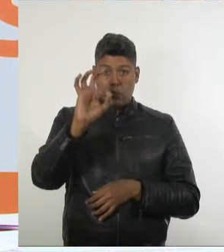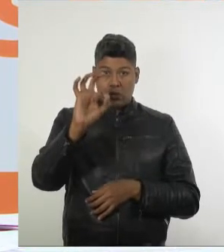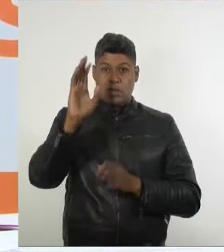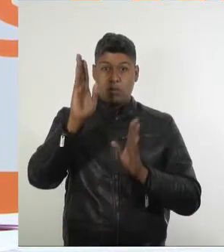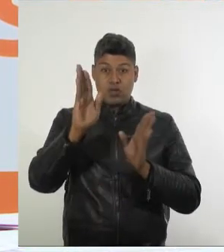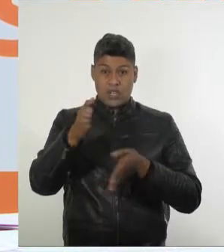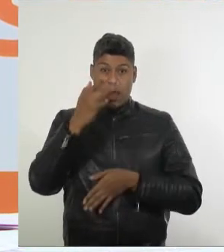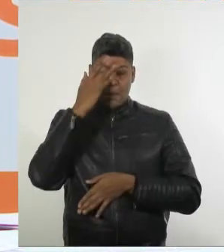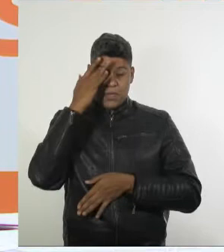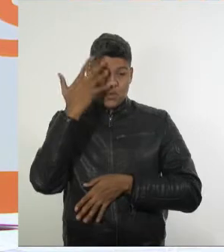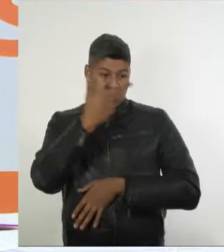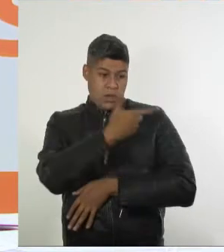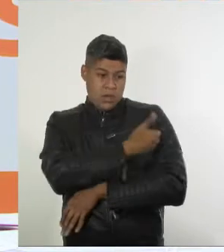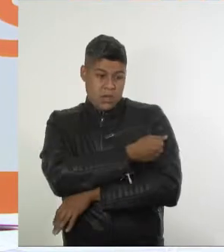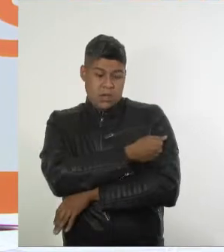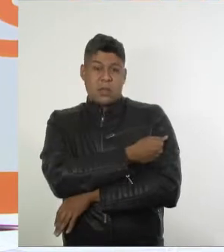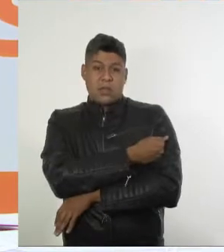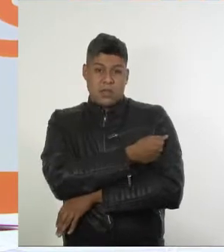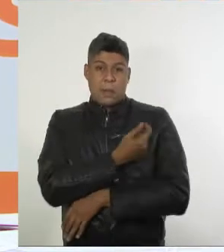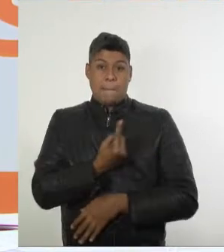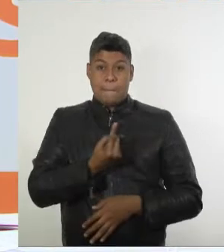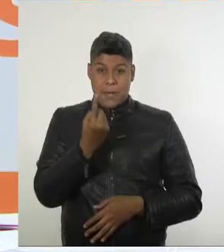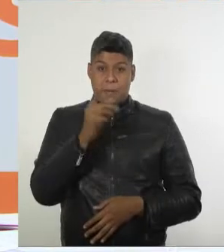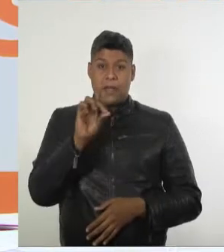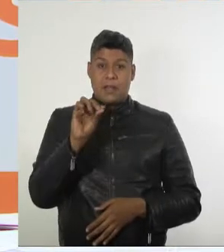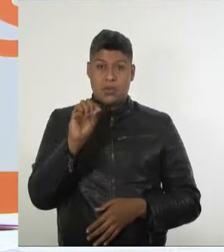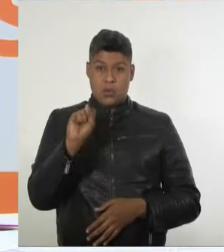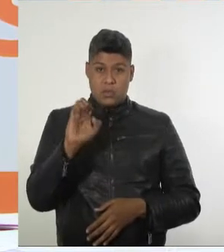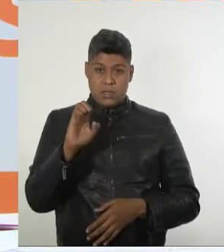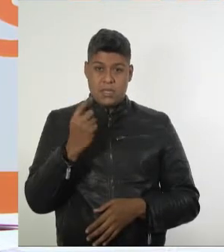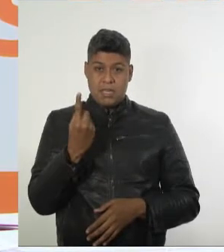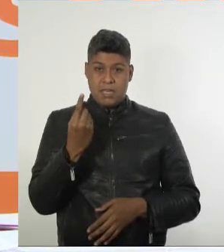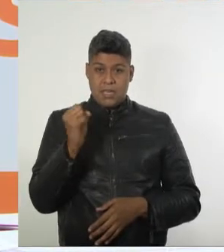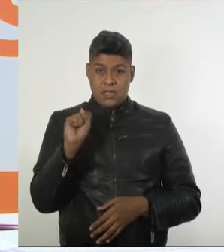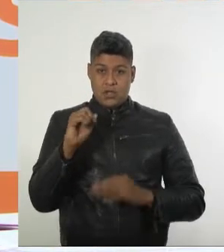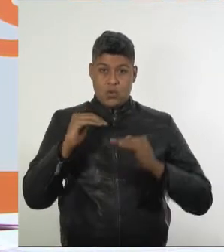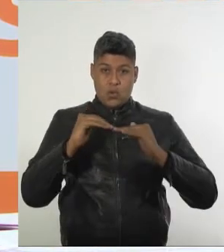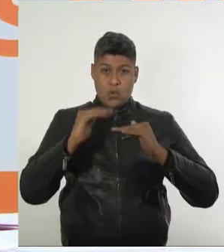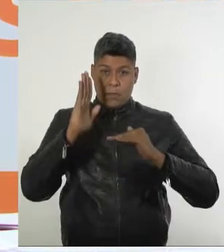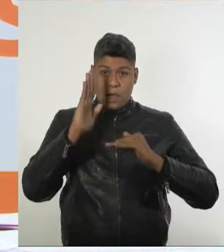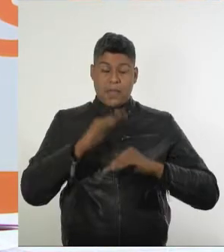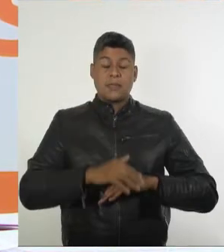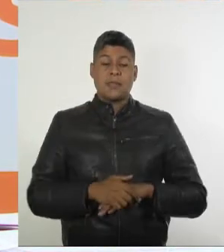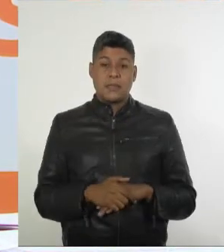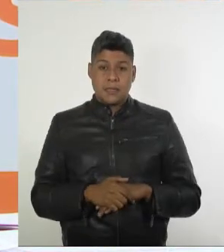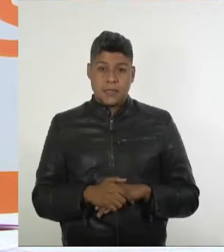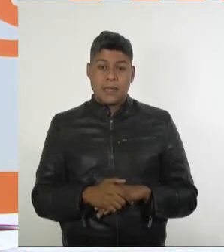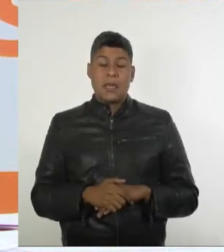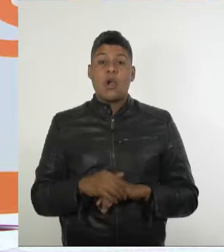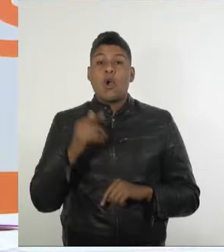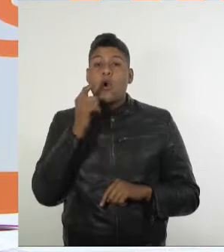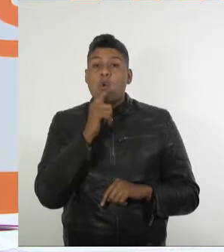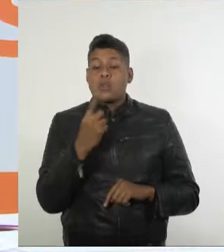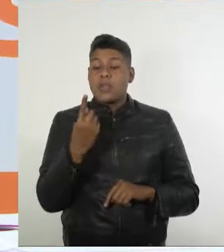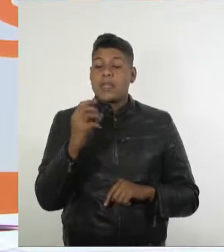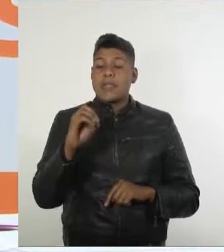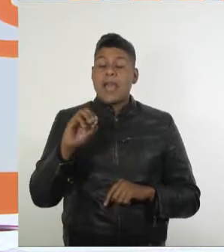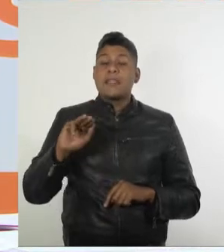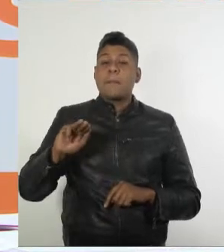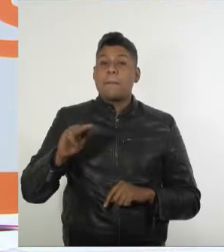primeira dose do público eletivo, 18 mais, e nós atingimos a marca de